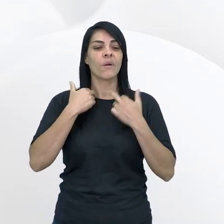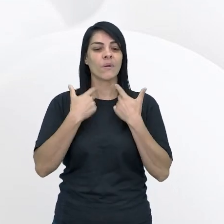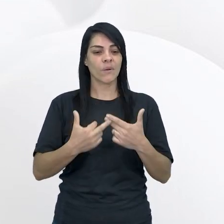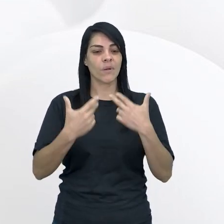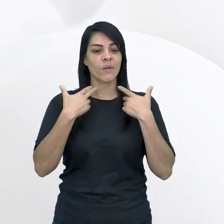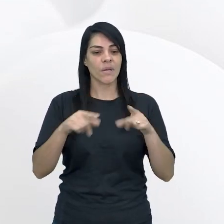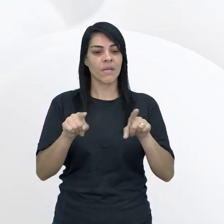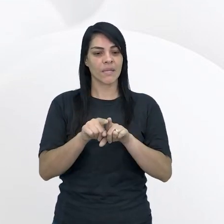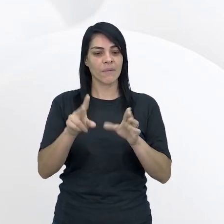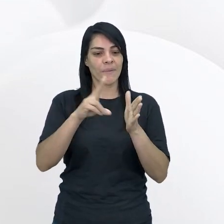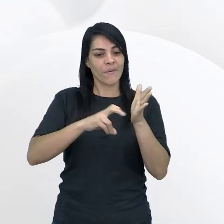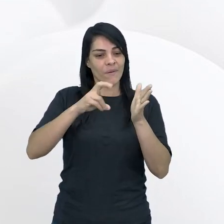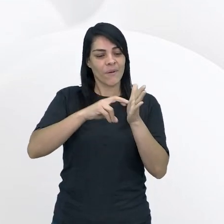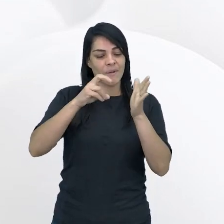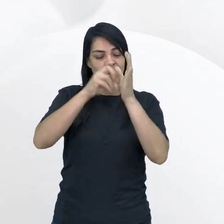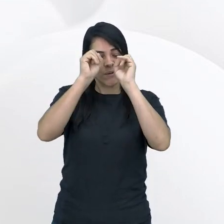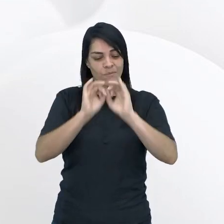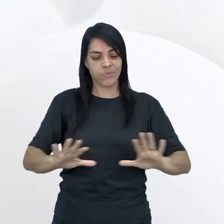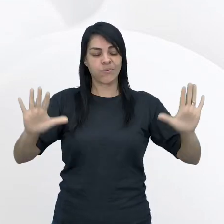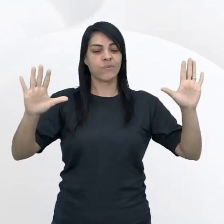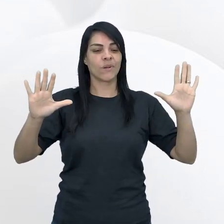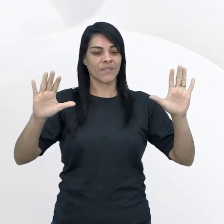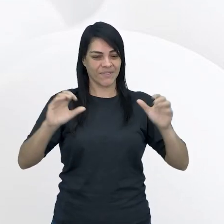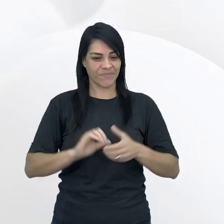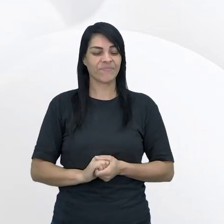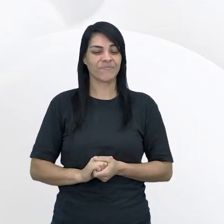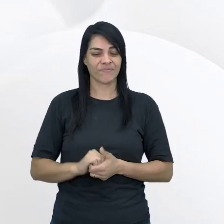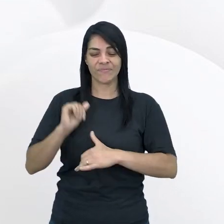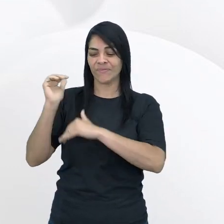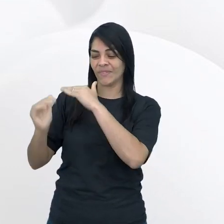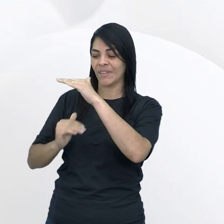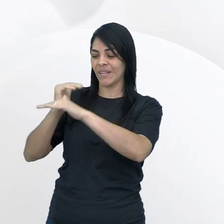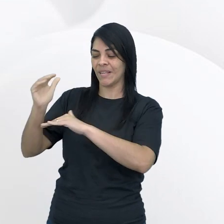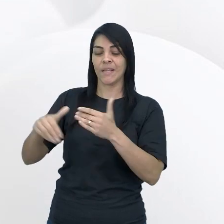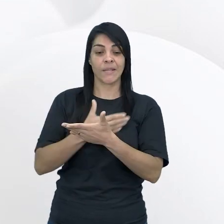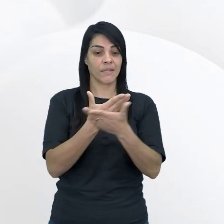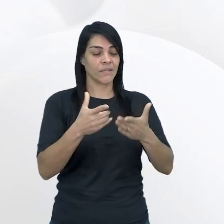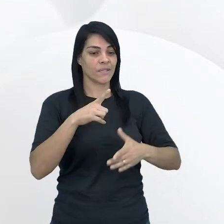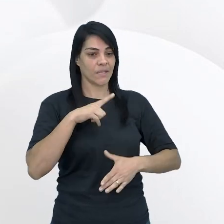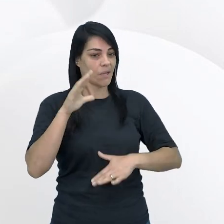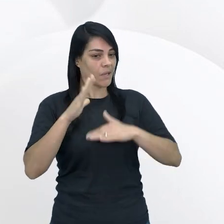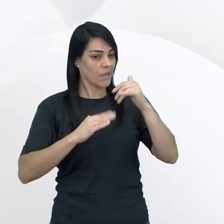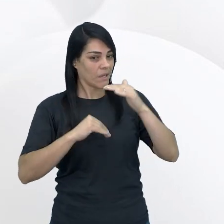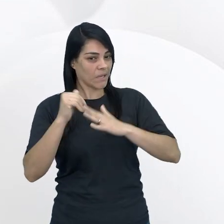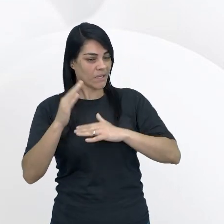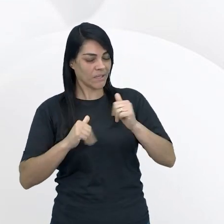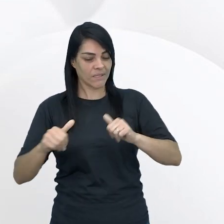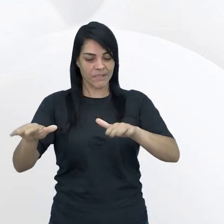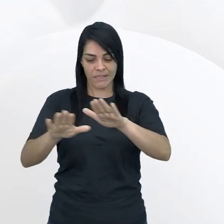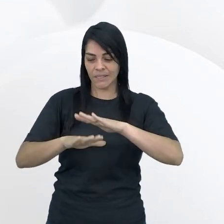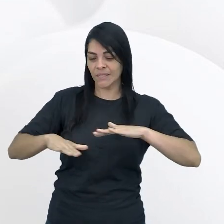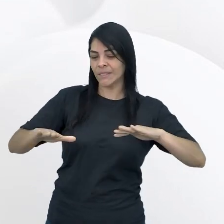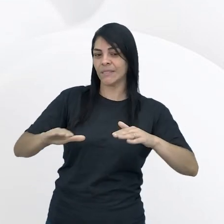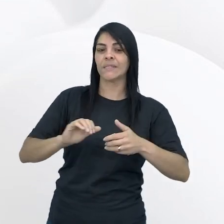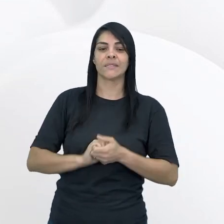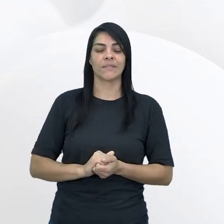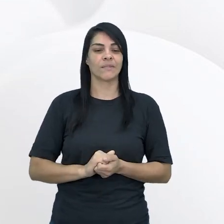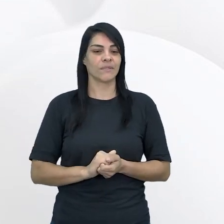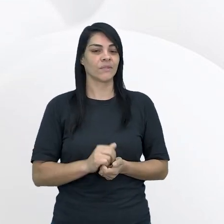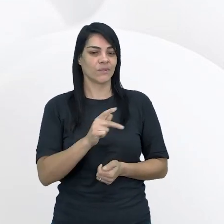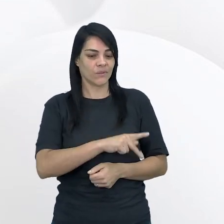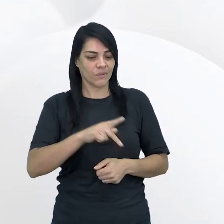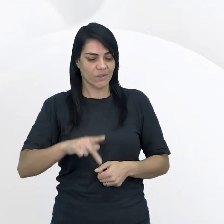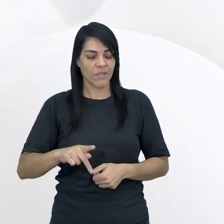o vocabulário. Nós temos aí algumas competências gerais dos docentes que a